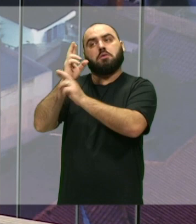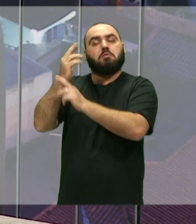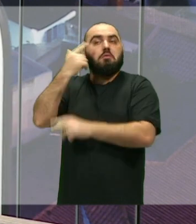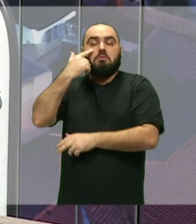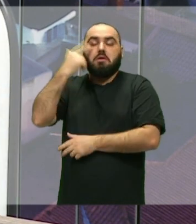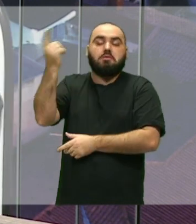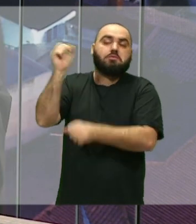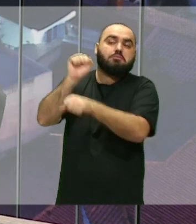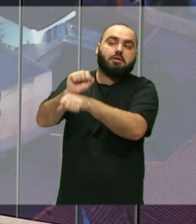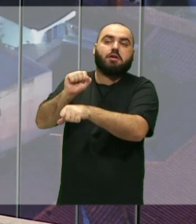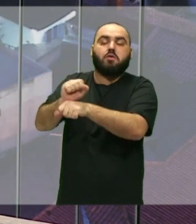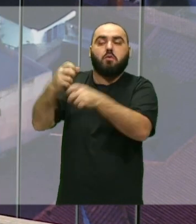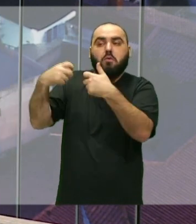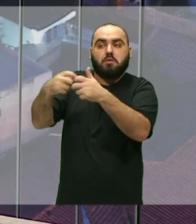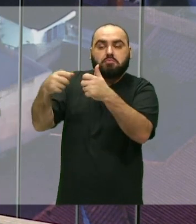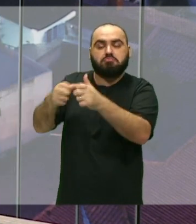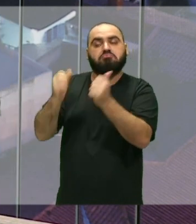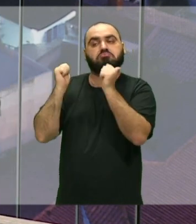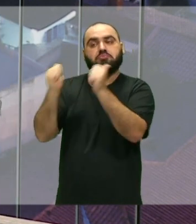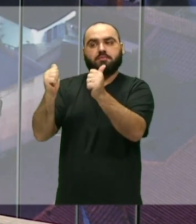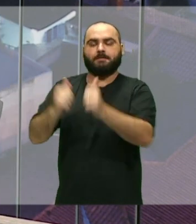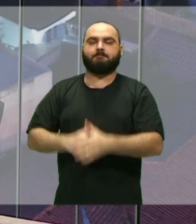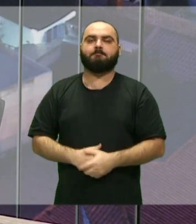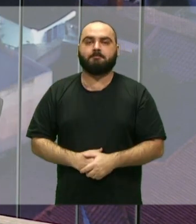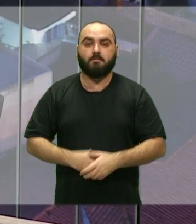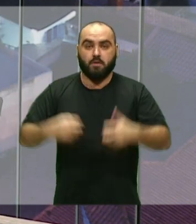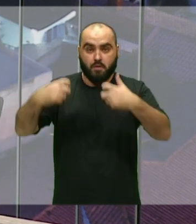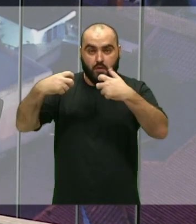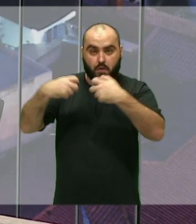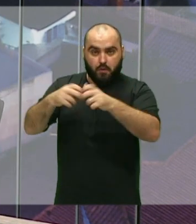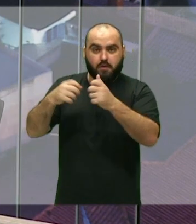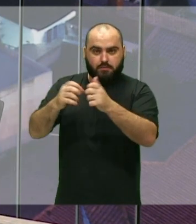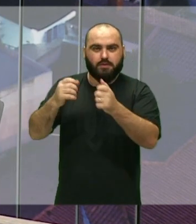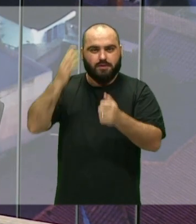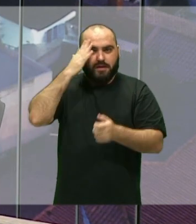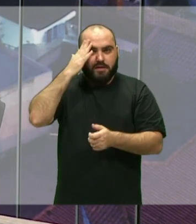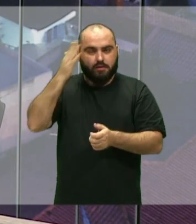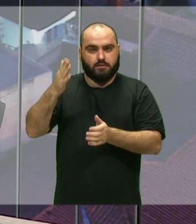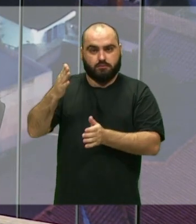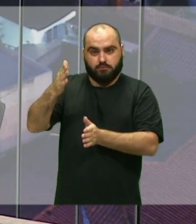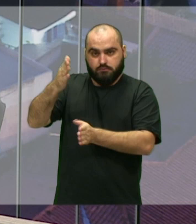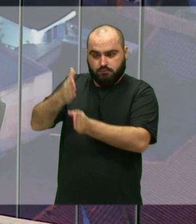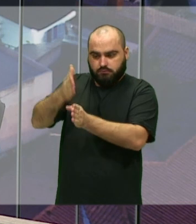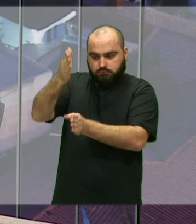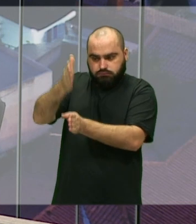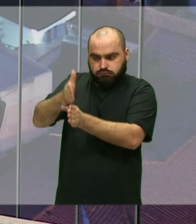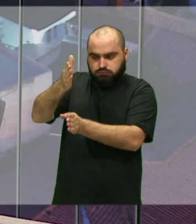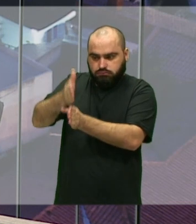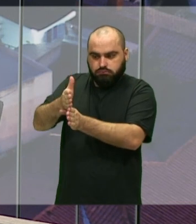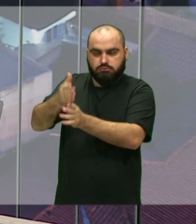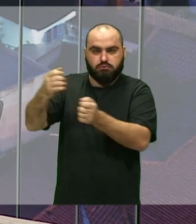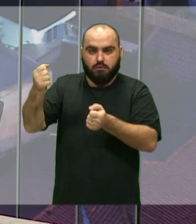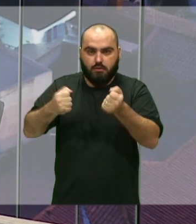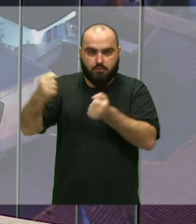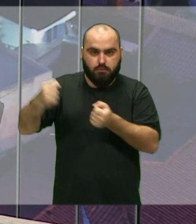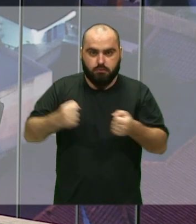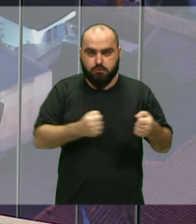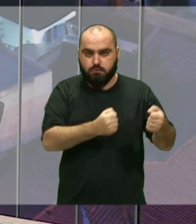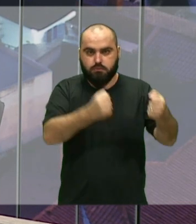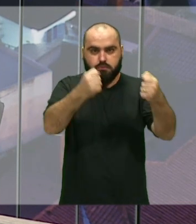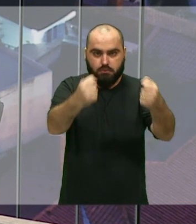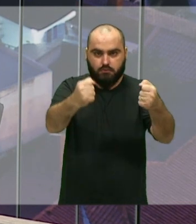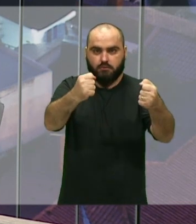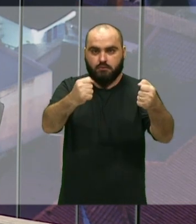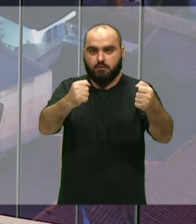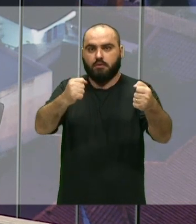né? E o ônibus, ele parou bem fora da plataforma, né? Então, tu conta 5